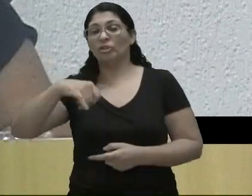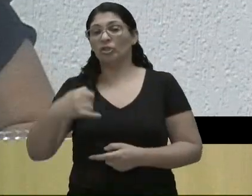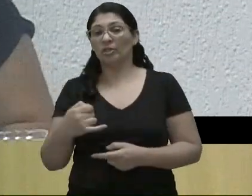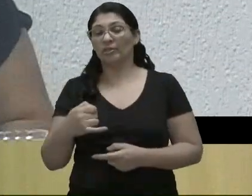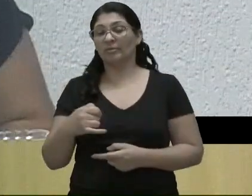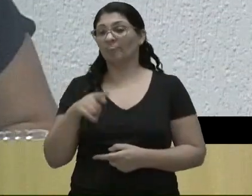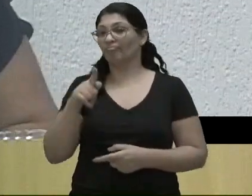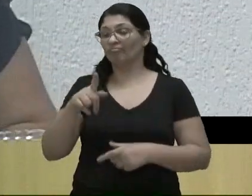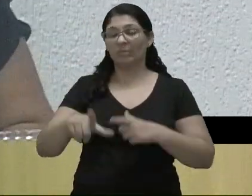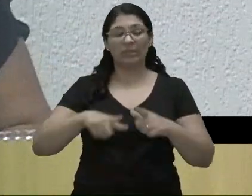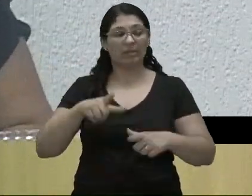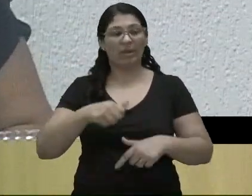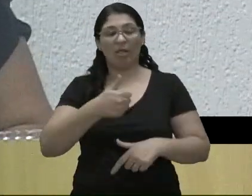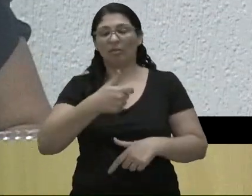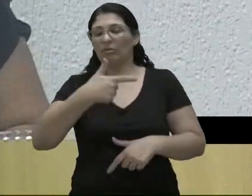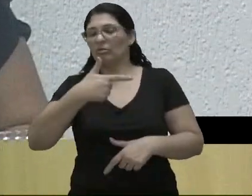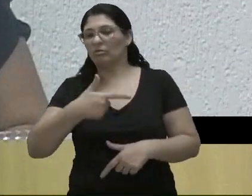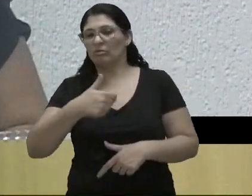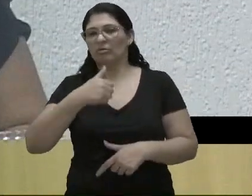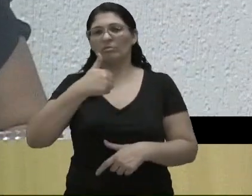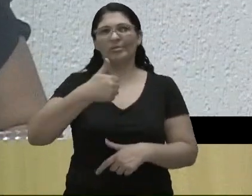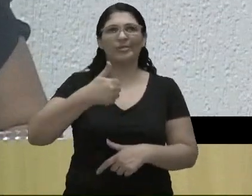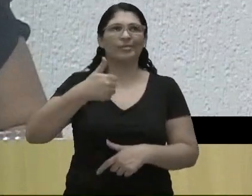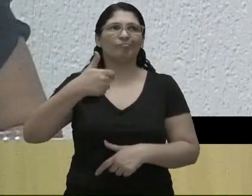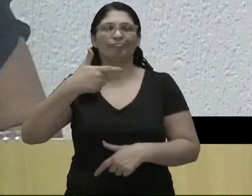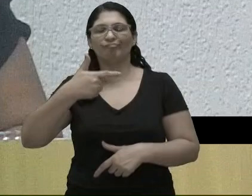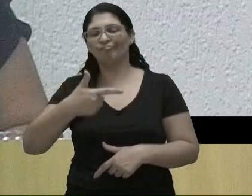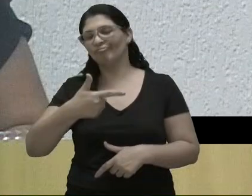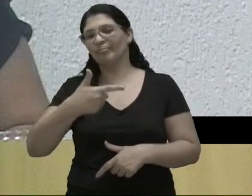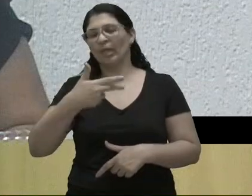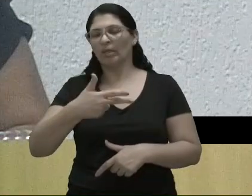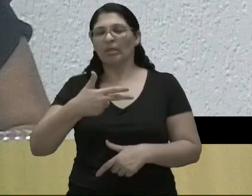Vocês trabalham 12, 13, 14, 24 horas.